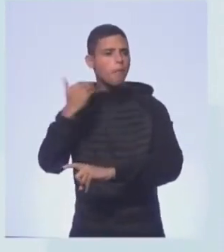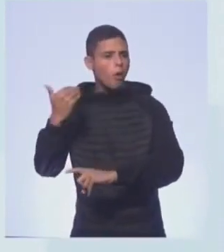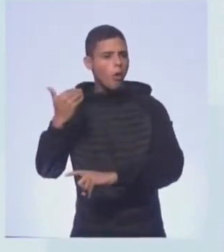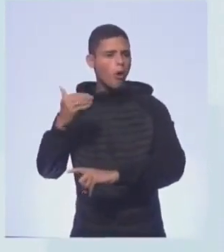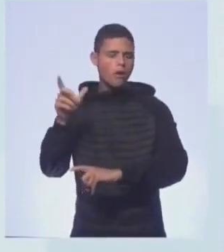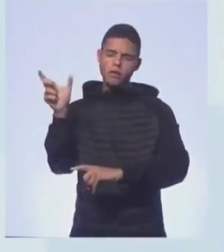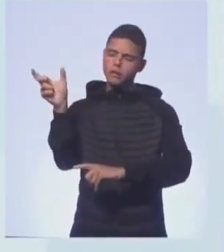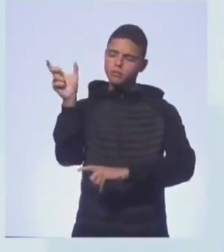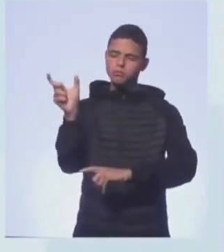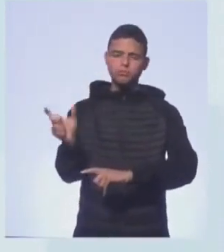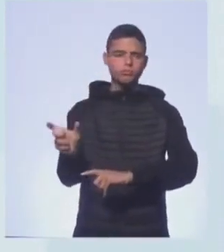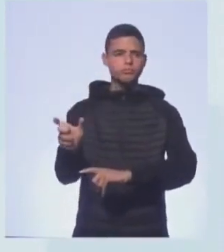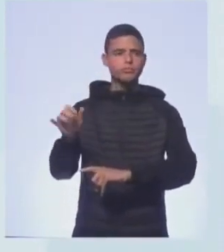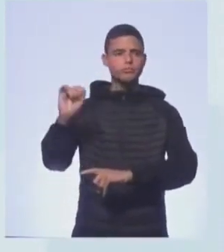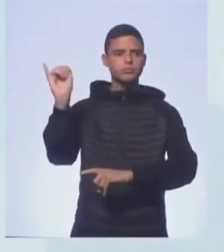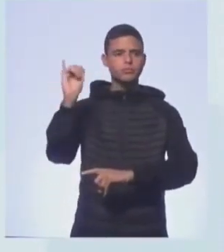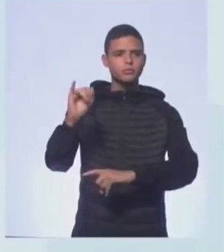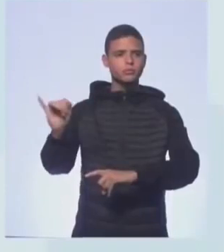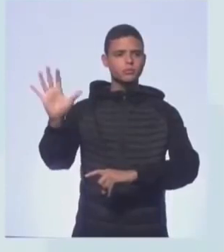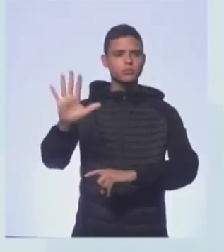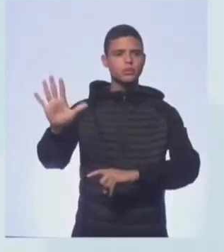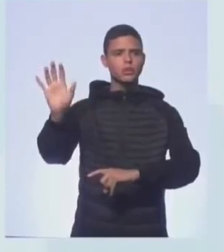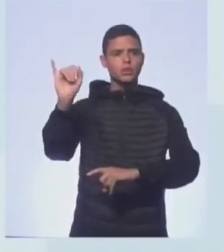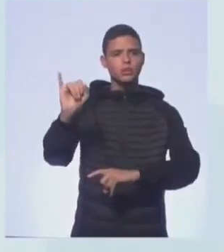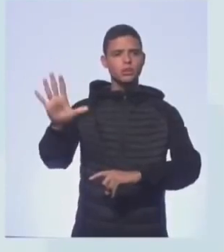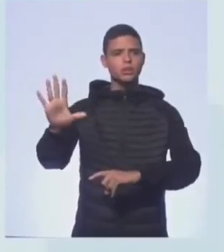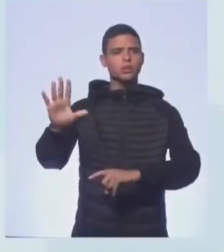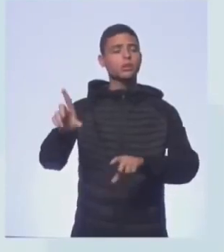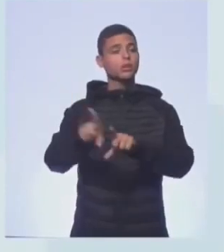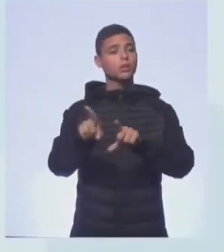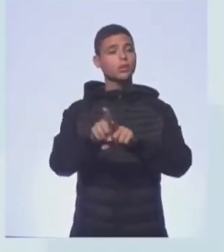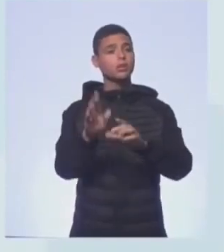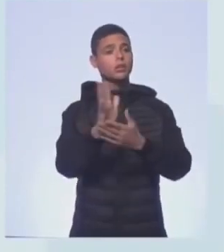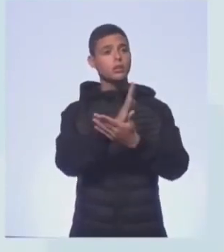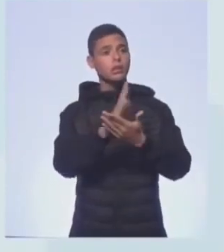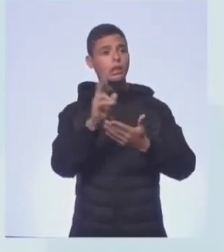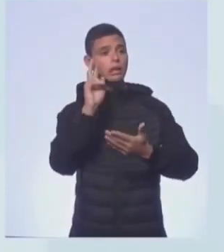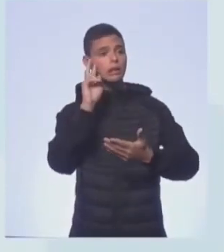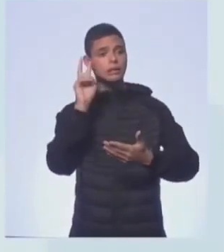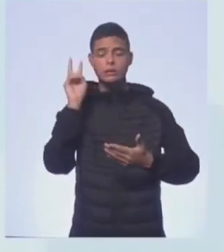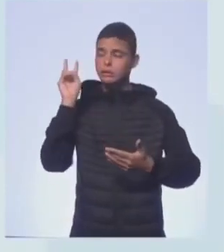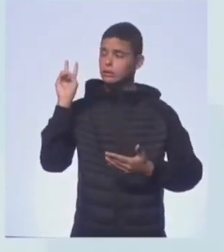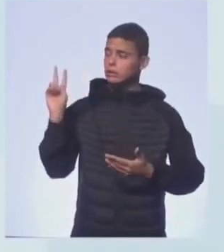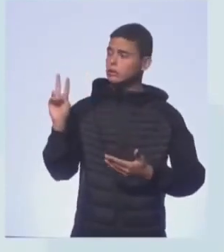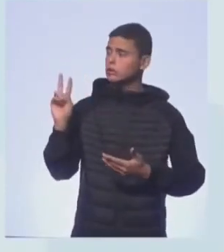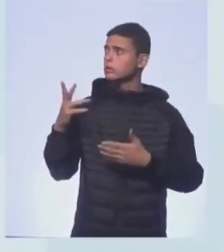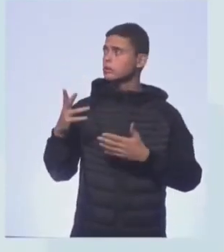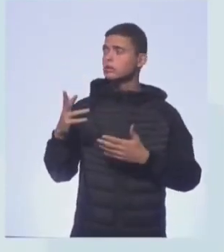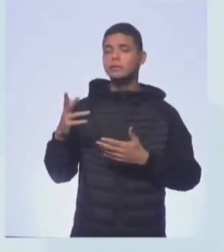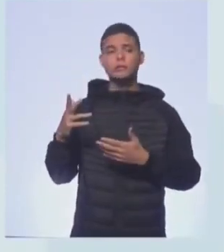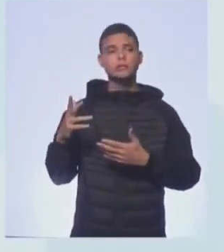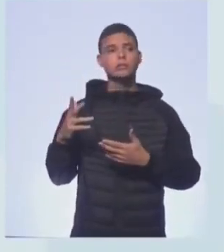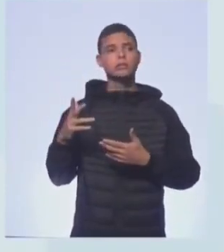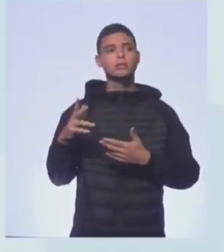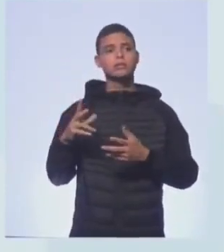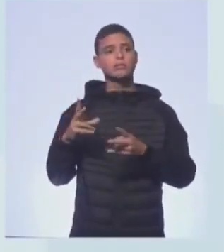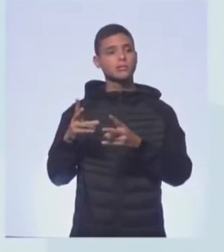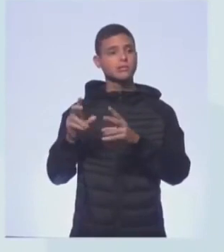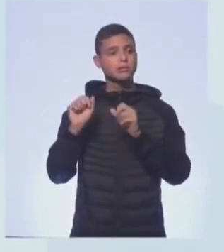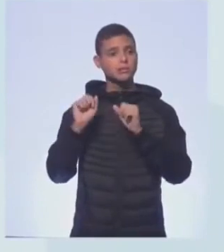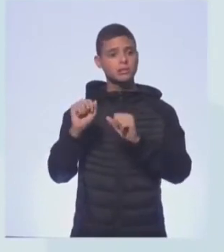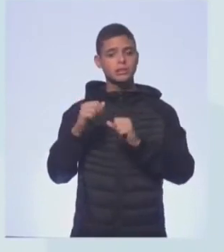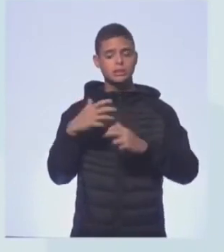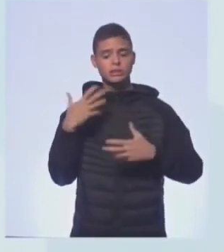já a ideia é causar pânico. Então, por exemplo, para leitores mais apercebidos, com certeza já